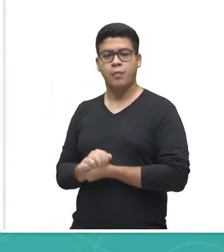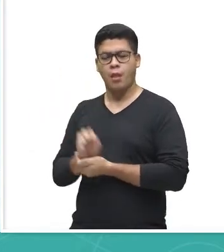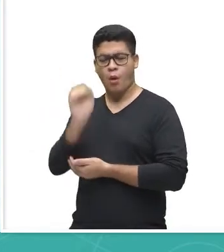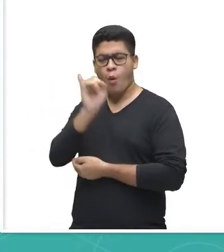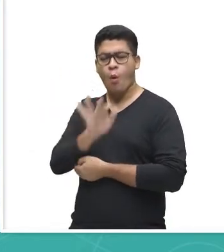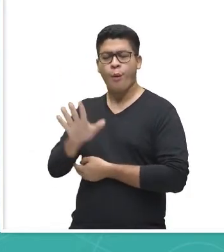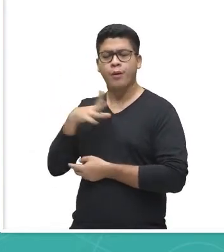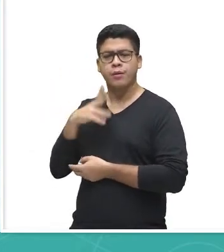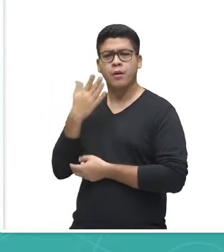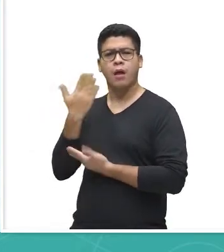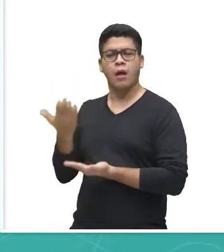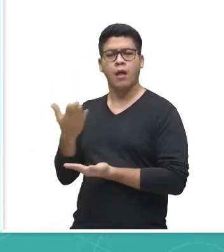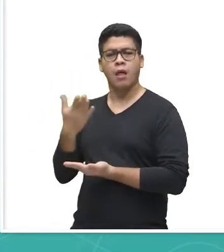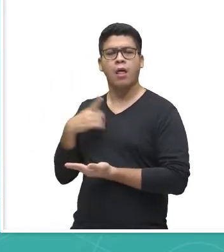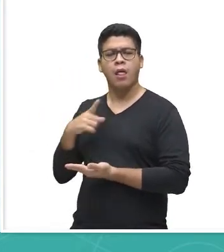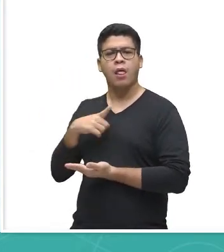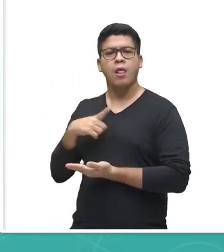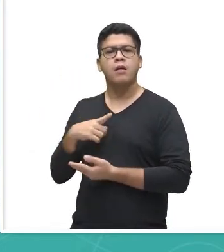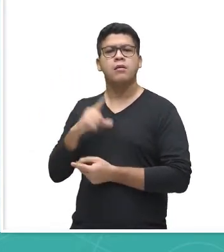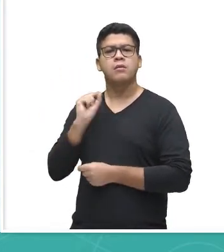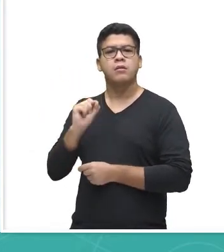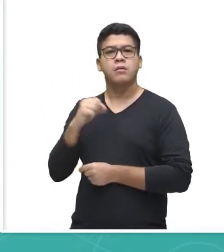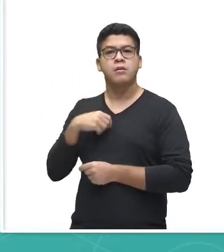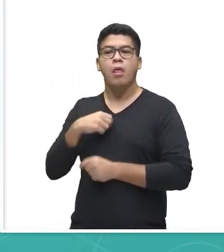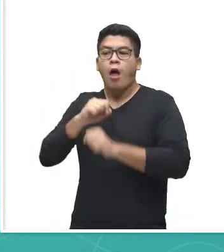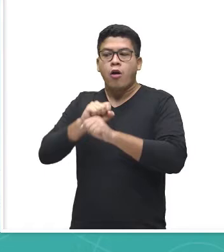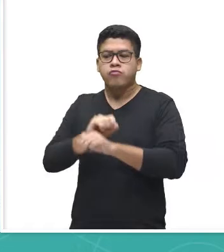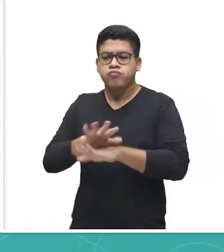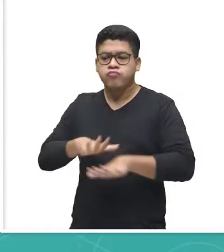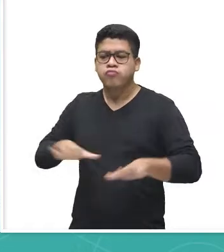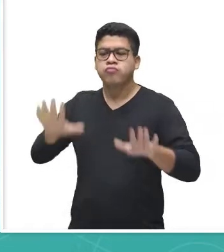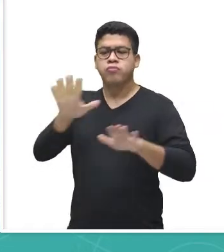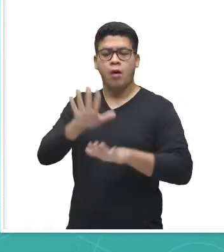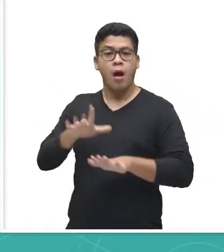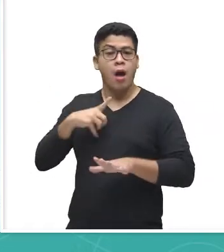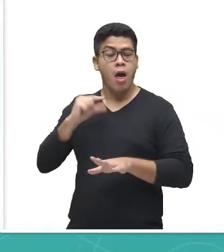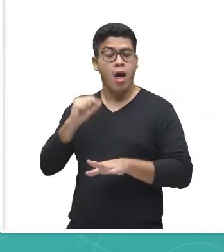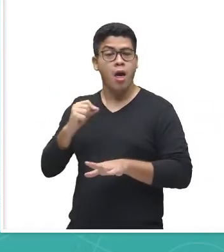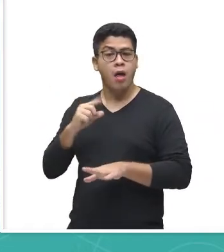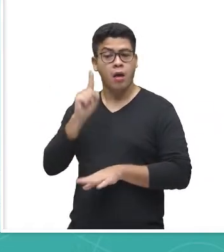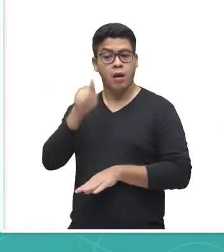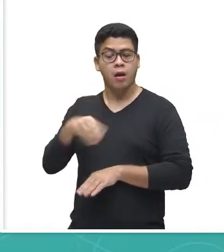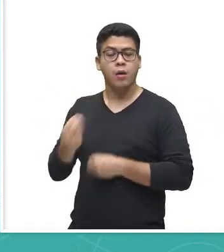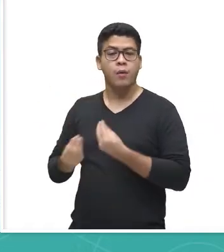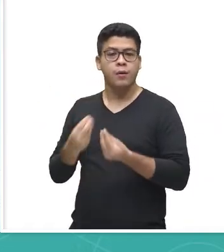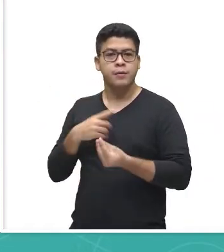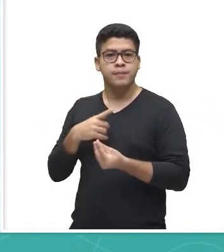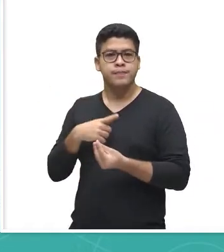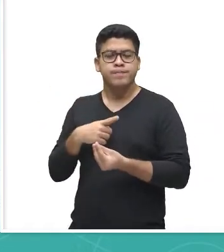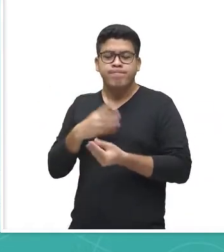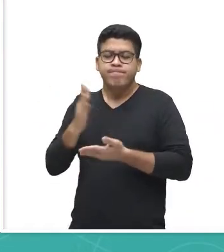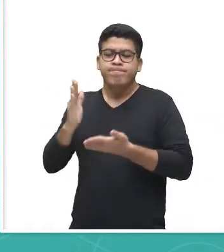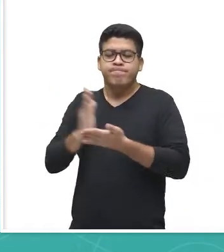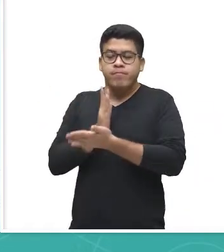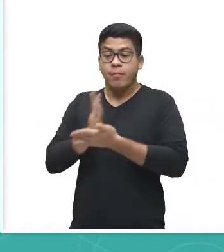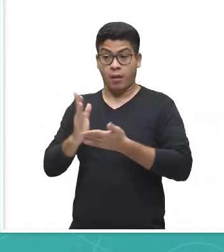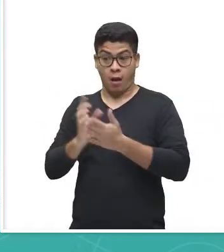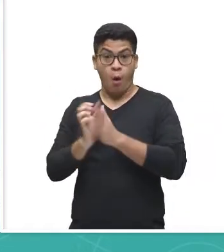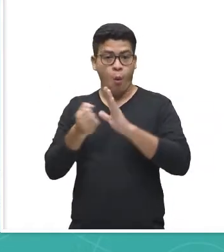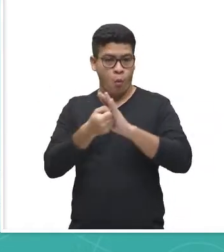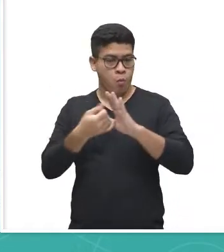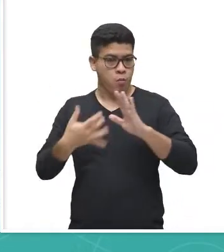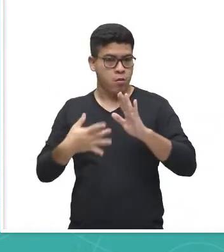propriedades gerais. Como o próprio nome já fala, aí, ó, geral, né, então toda a matéria ela vai apresentar essas propriedades.